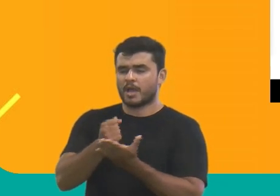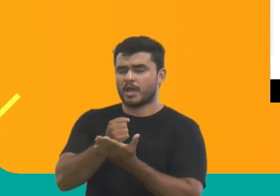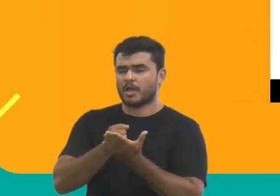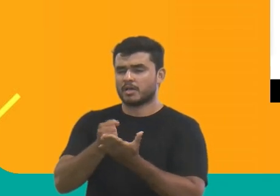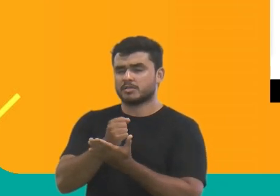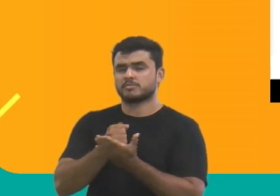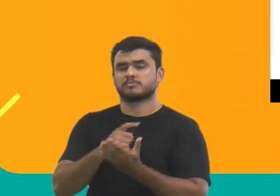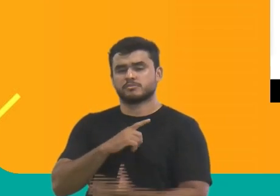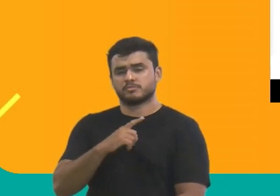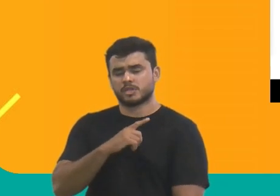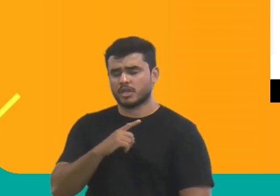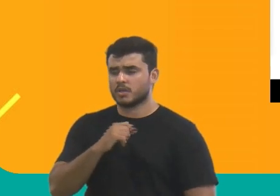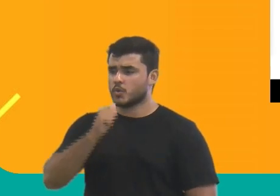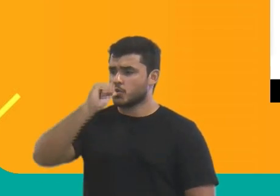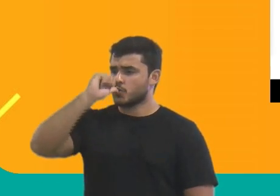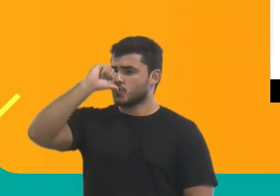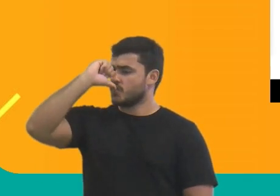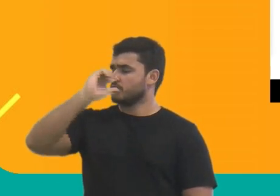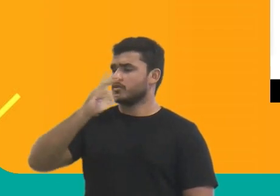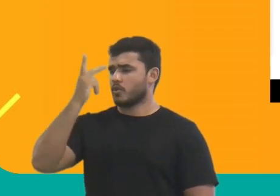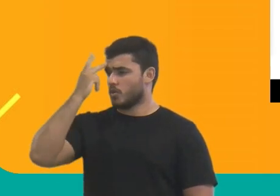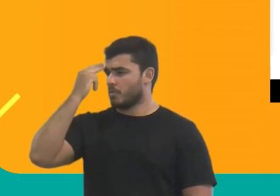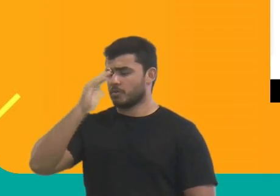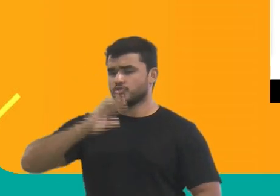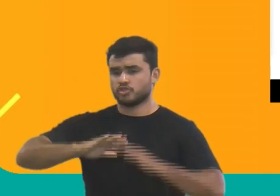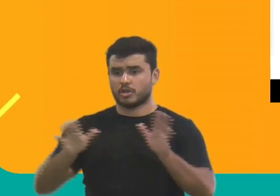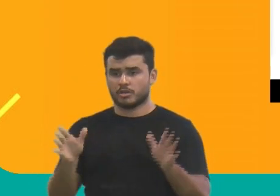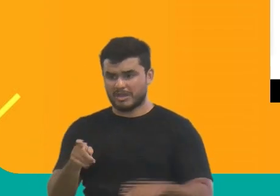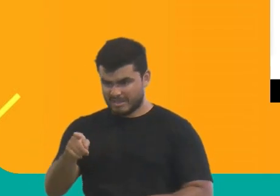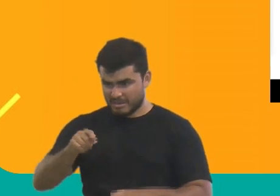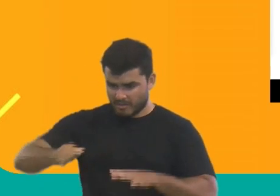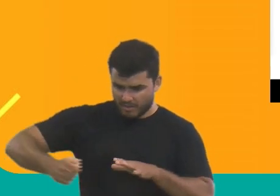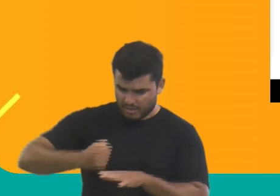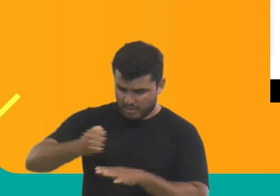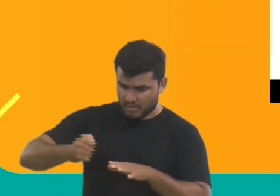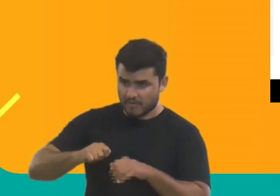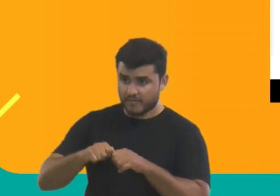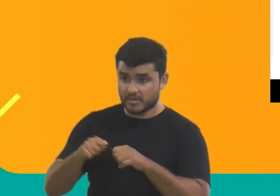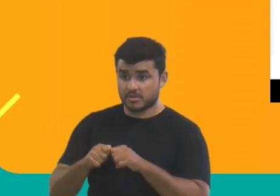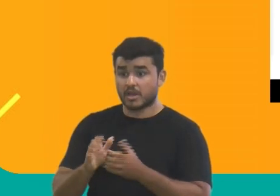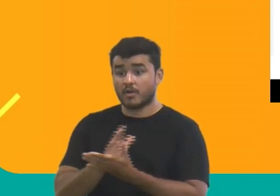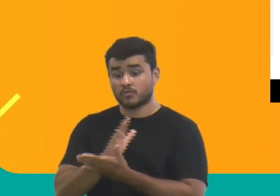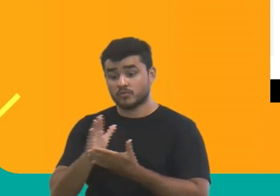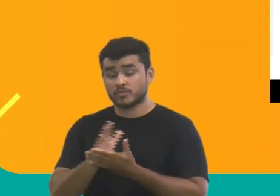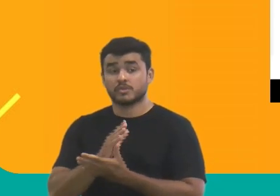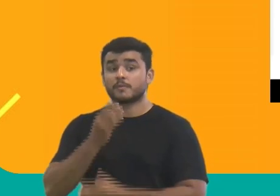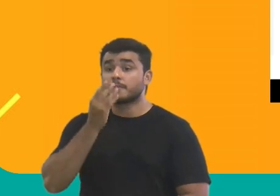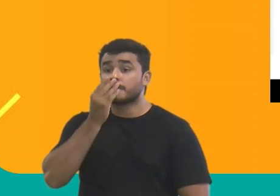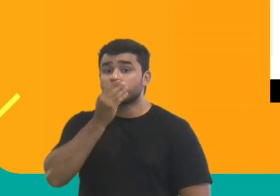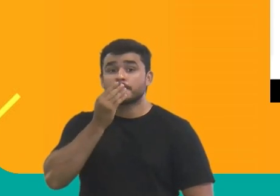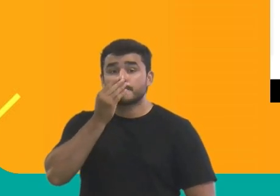lá o prontinho. Tem sabores.